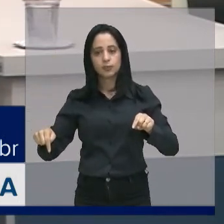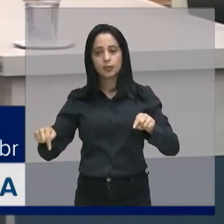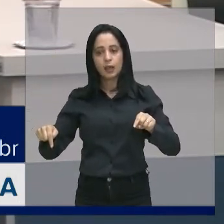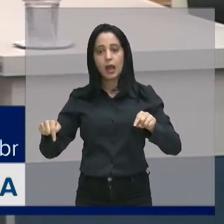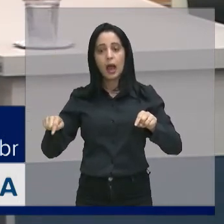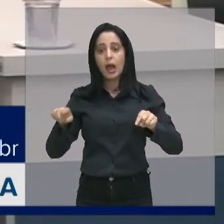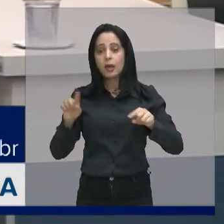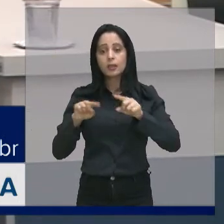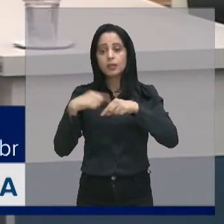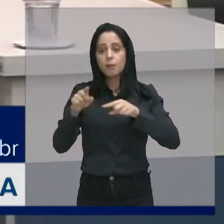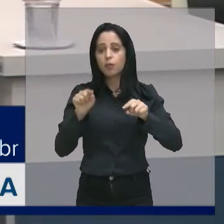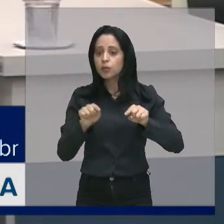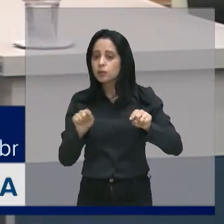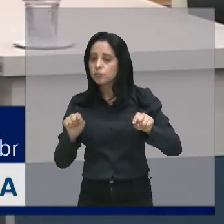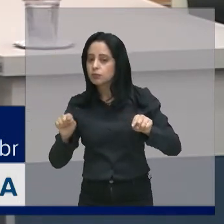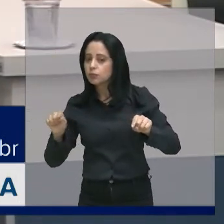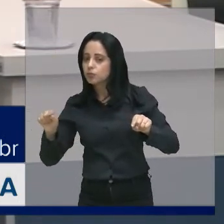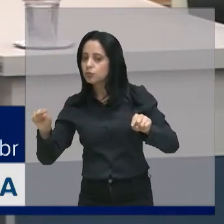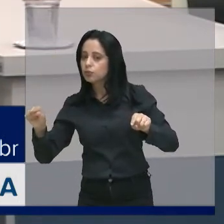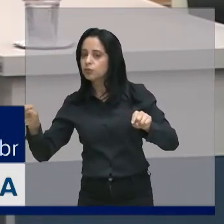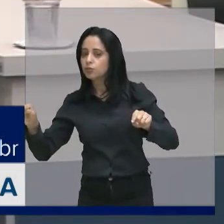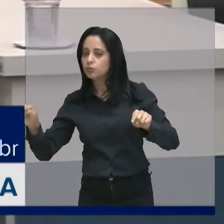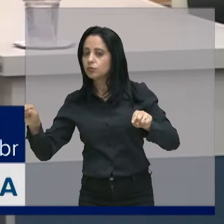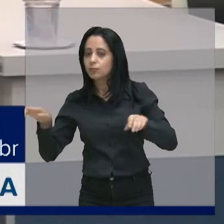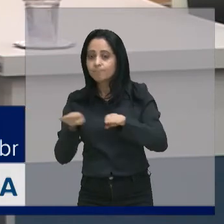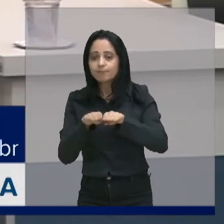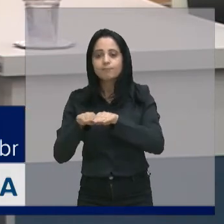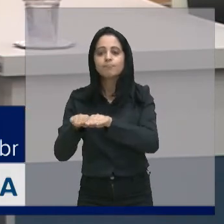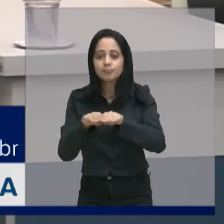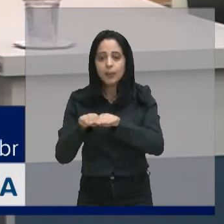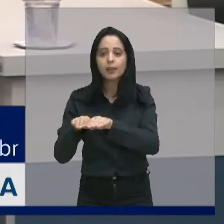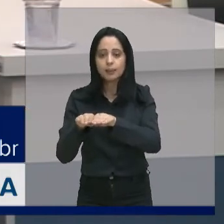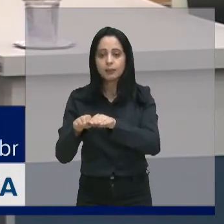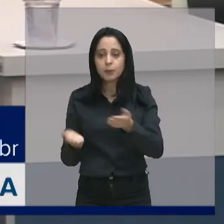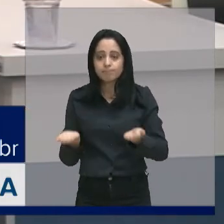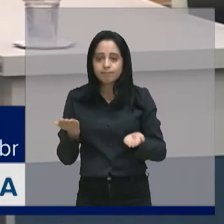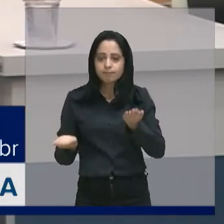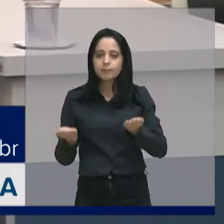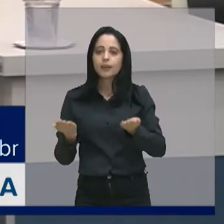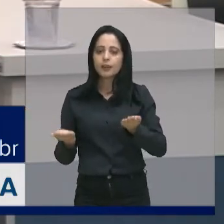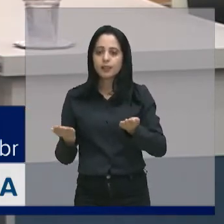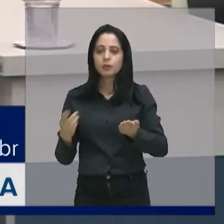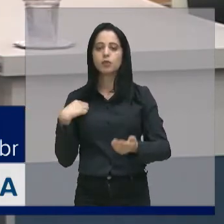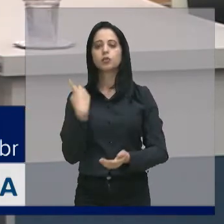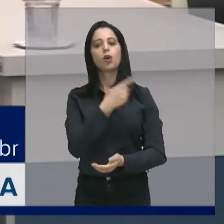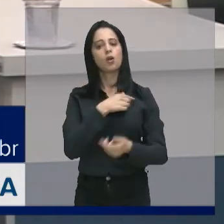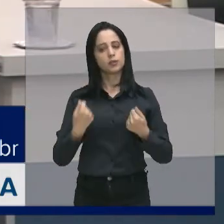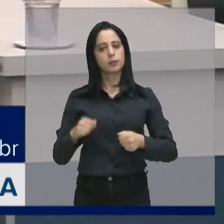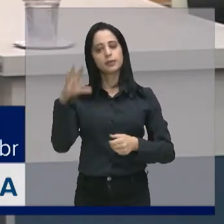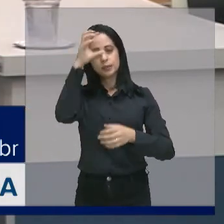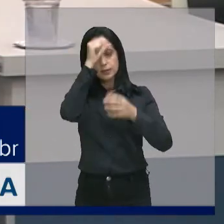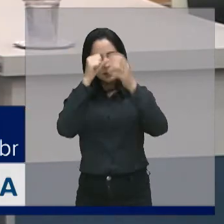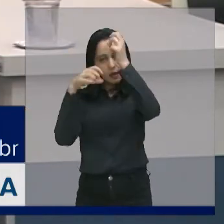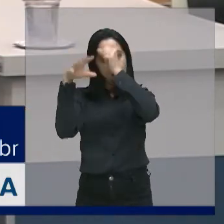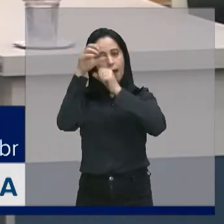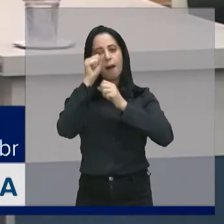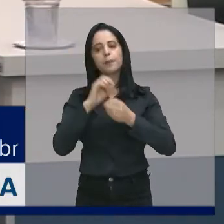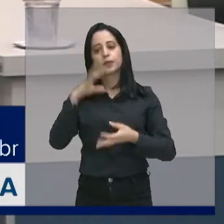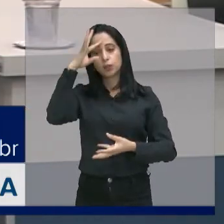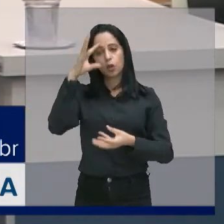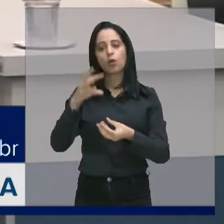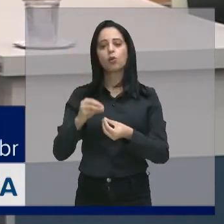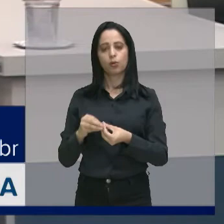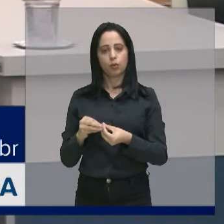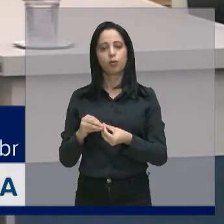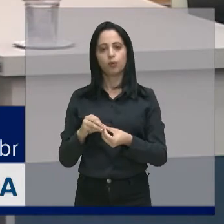entrar num status de maior equilíbrio. Eu creio que a gente já está aprendendo muito com isso, e eu acredito que a gente precisa pagar o